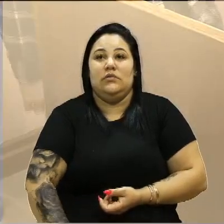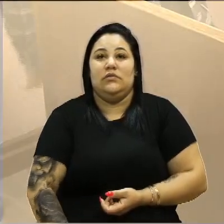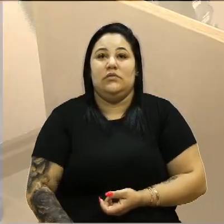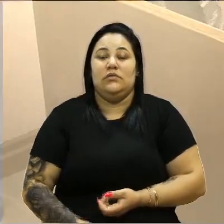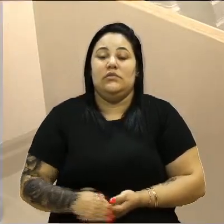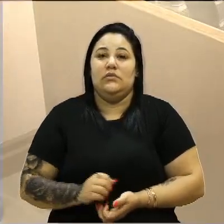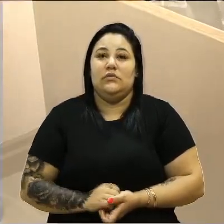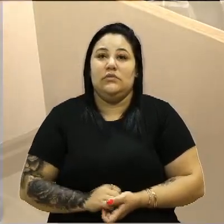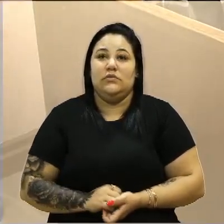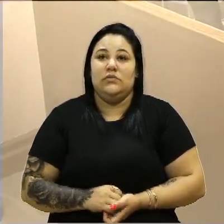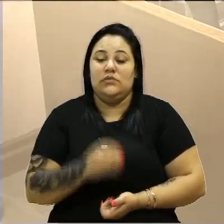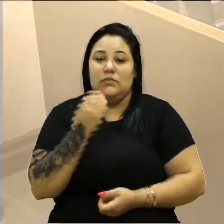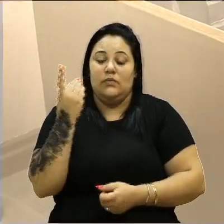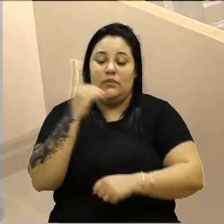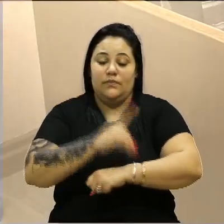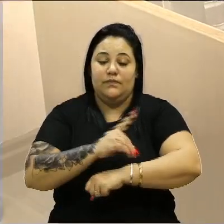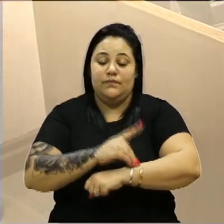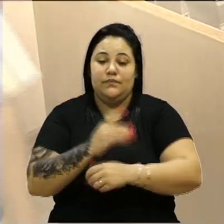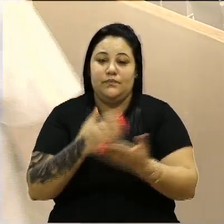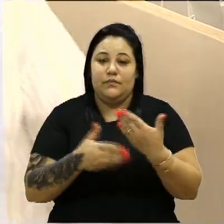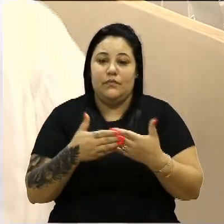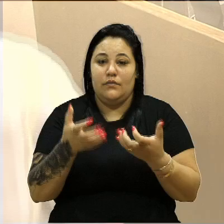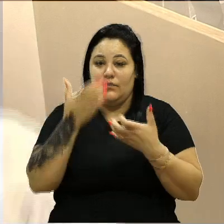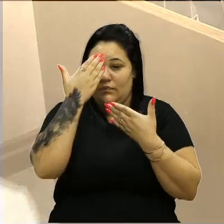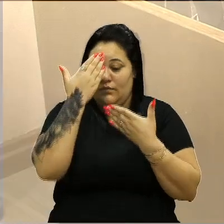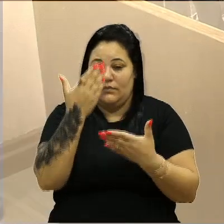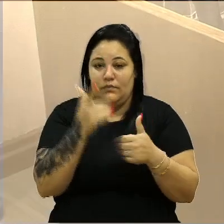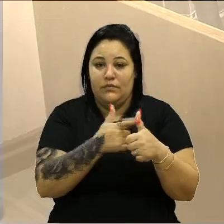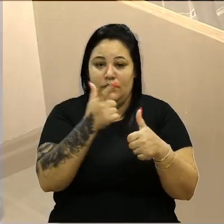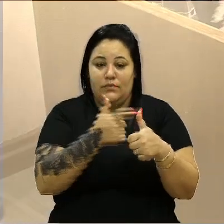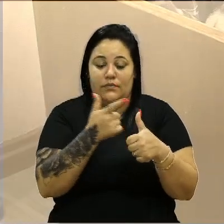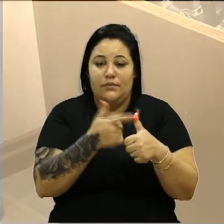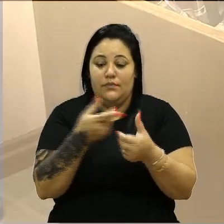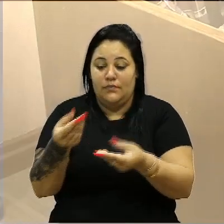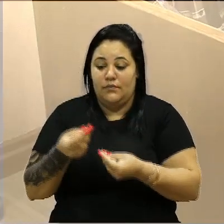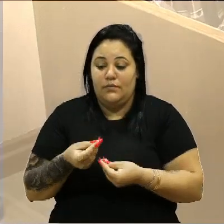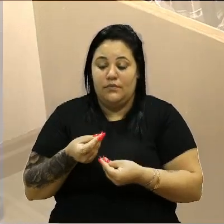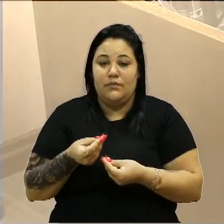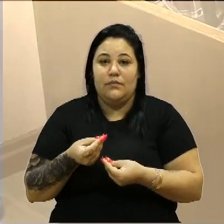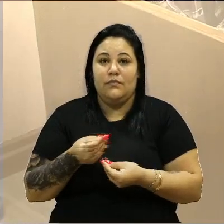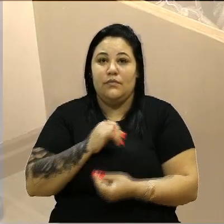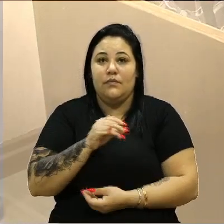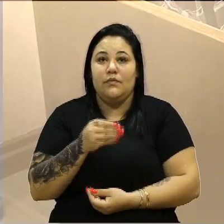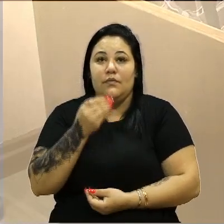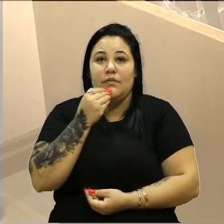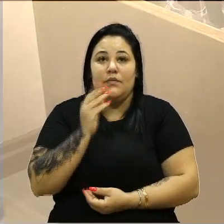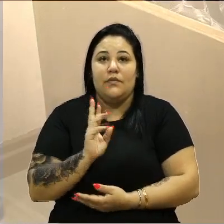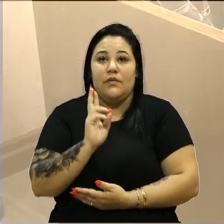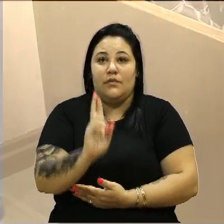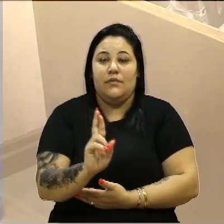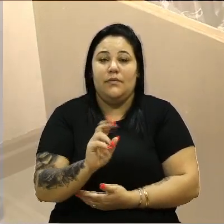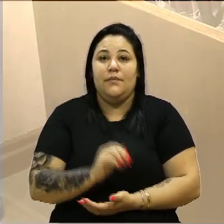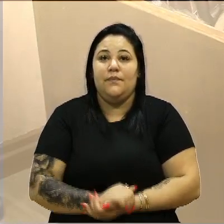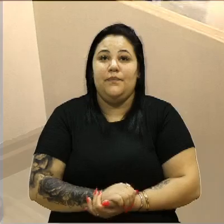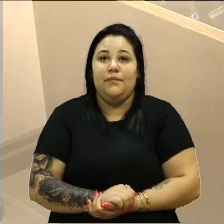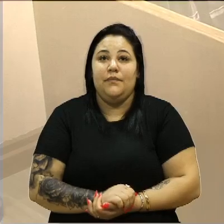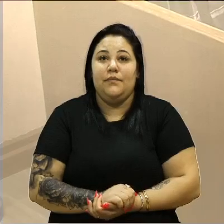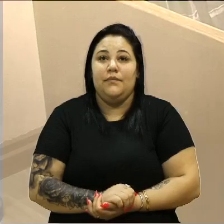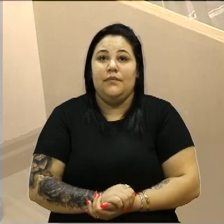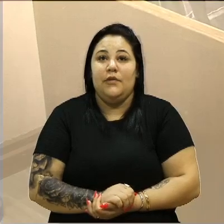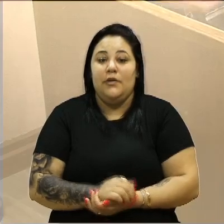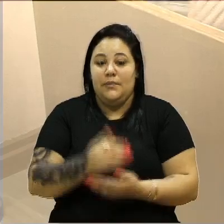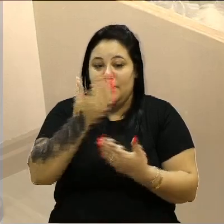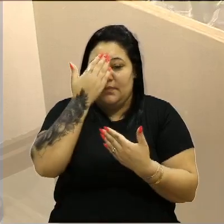Bom dia a todos. Queria primeiramente agradecer à FSG por me dar a oportunidade de estar aqui representando eles. Agradecer a cada um dos vereadores por terem